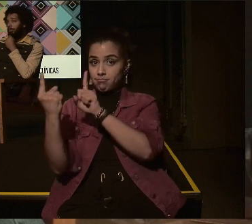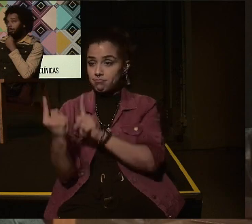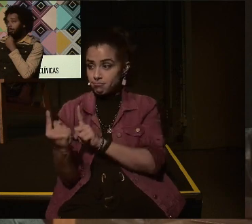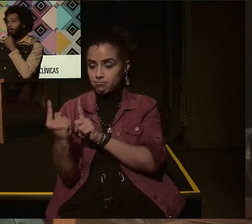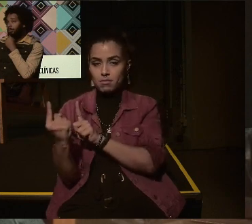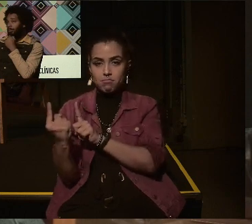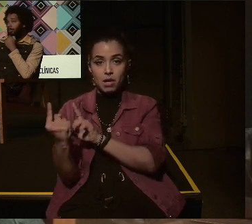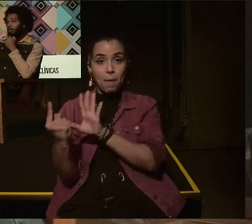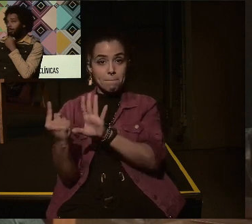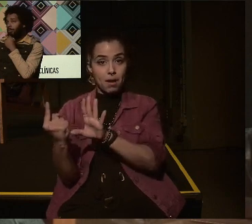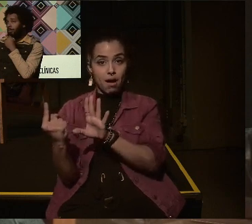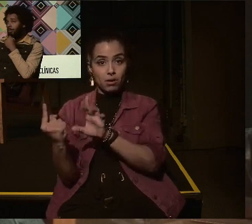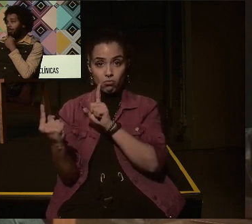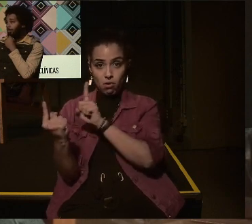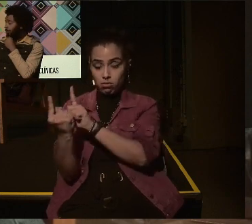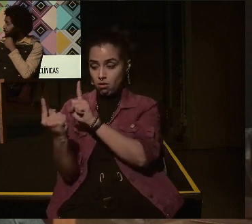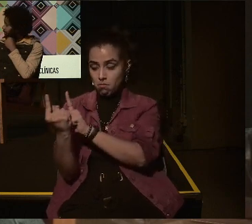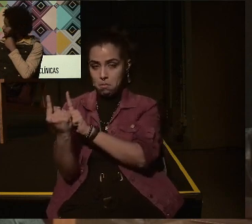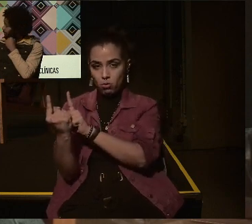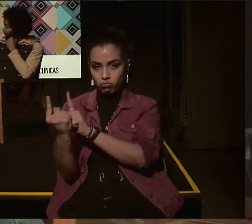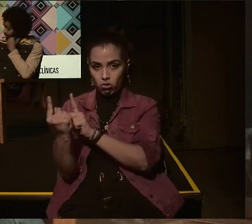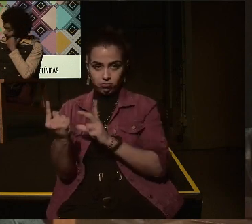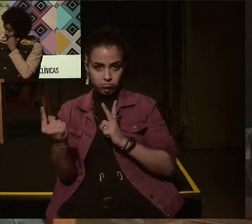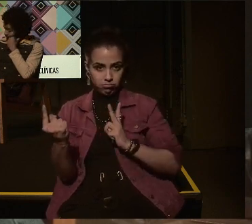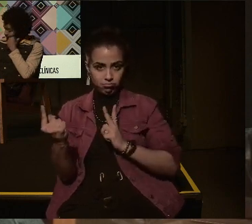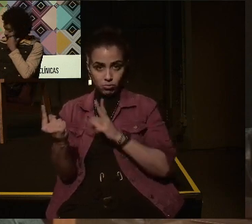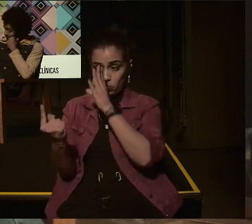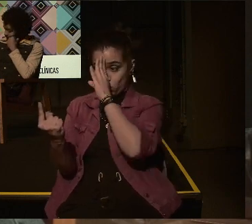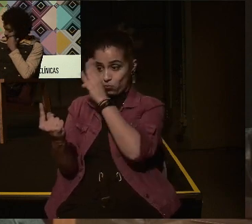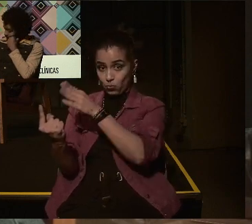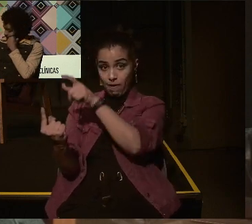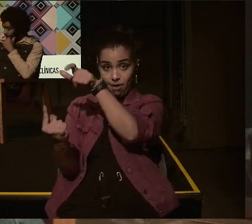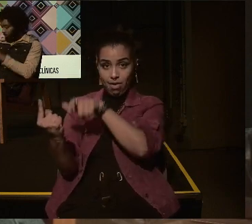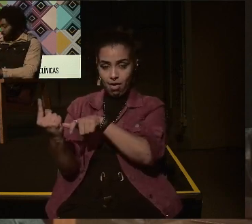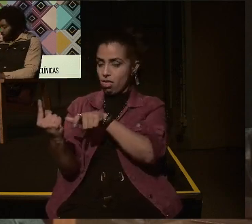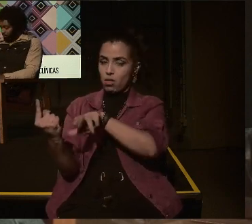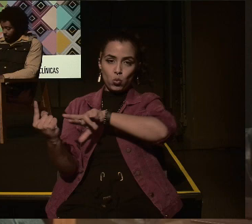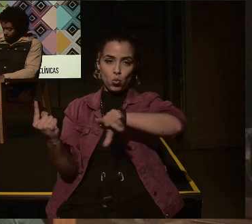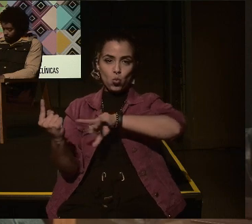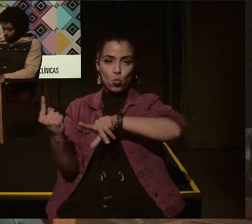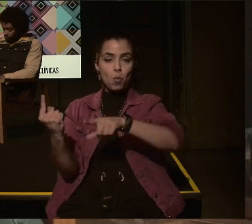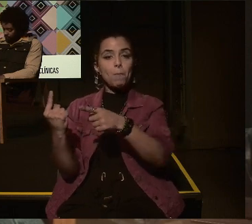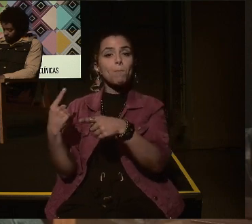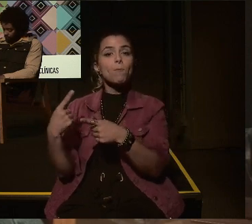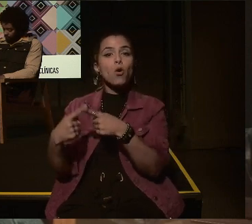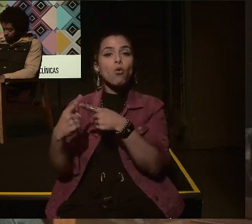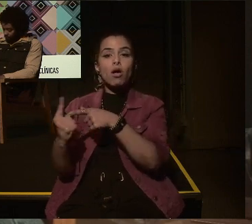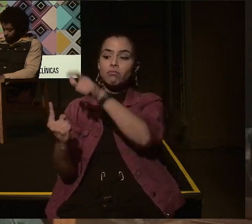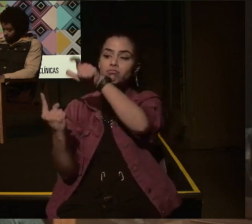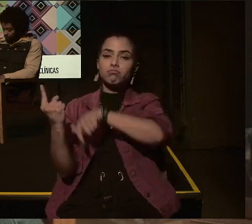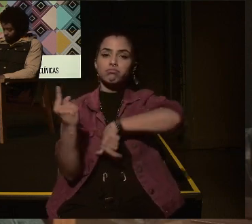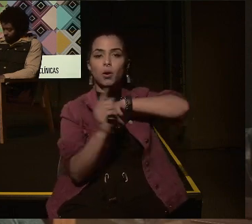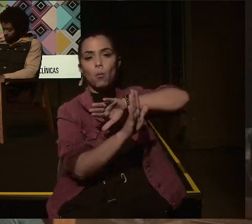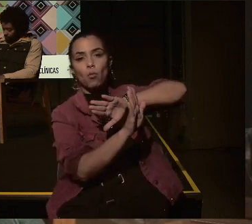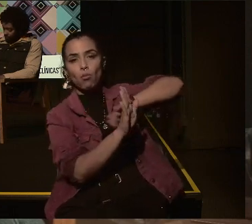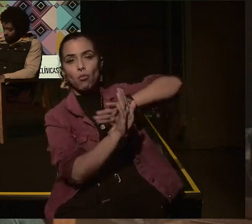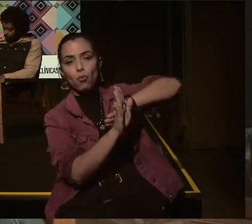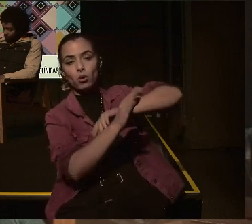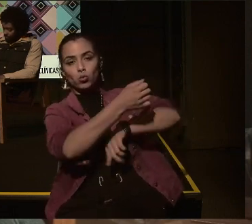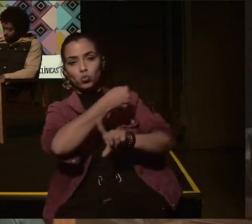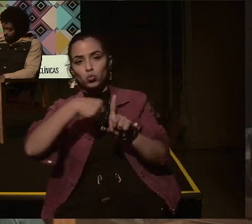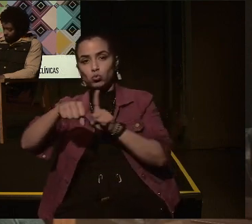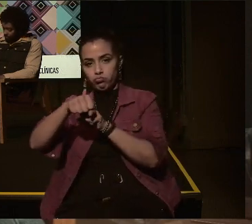atendimento não era para ela. Era para o coletivo. Mesmo quando eu estivesse atendendo uma